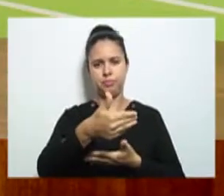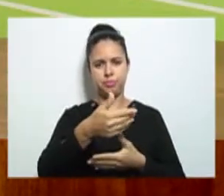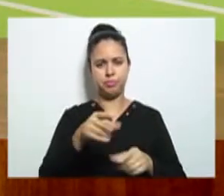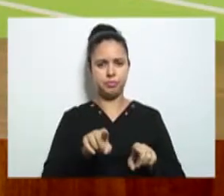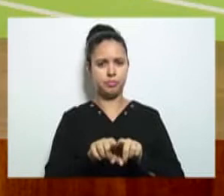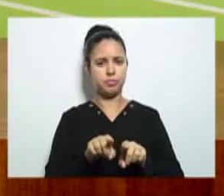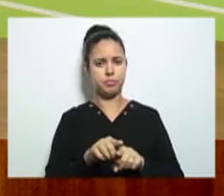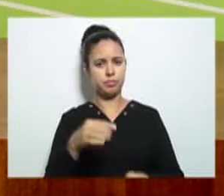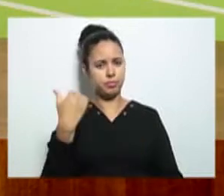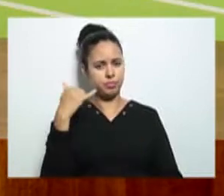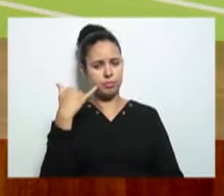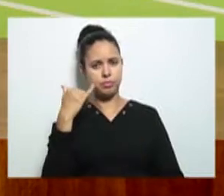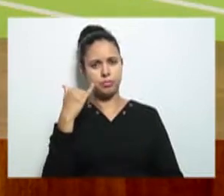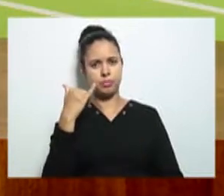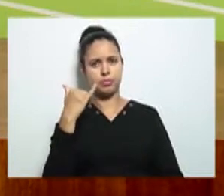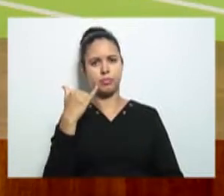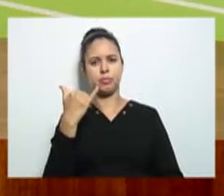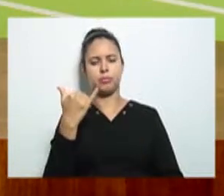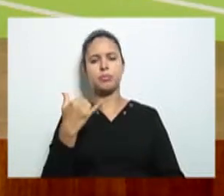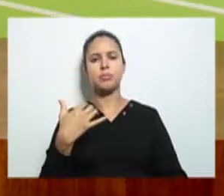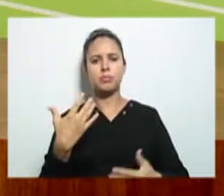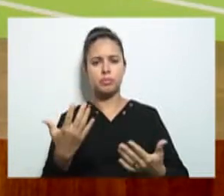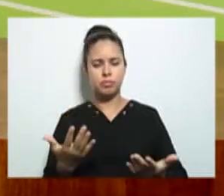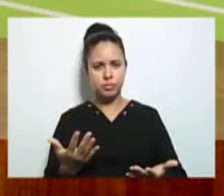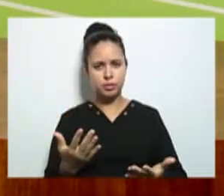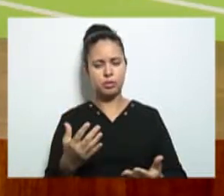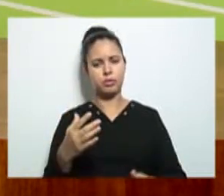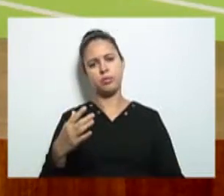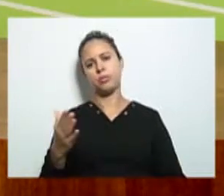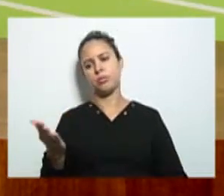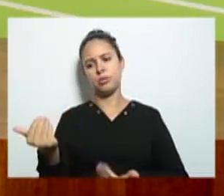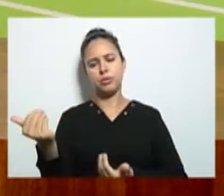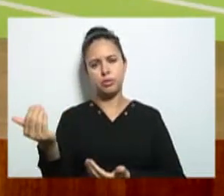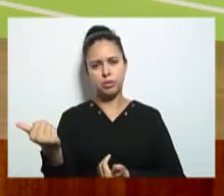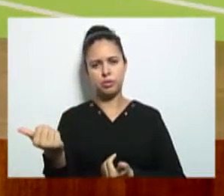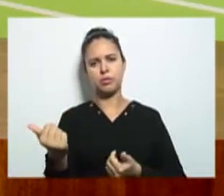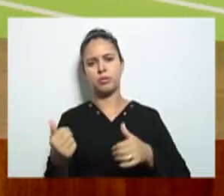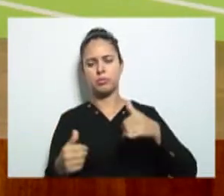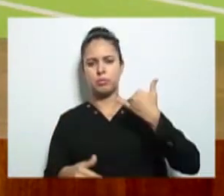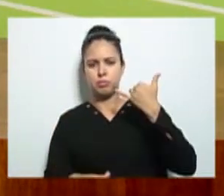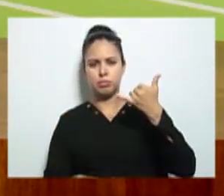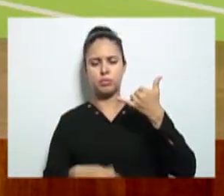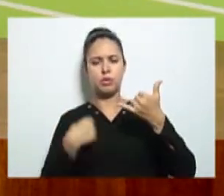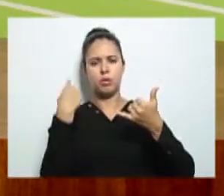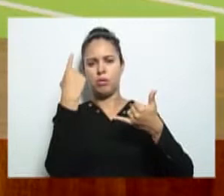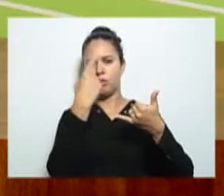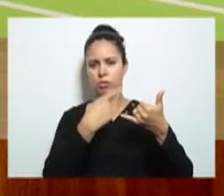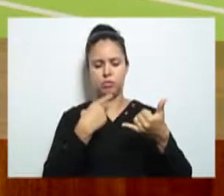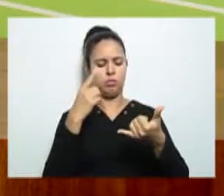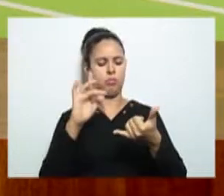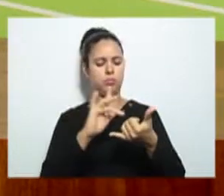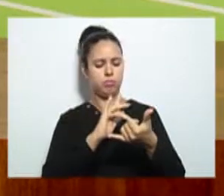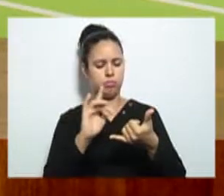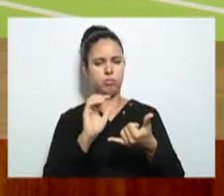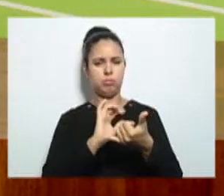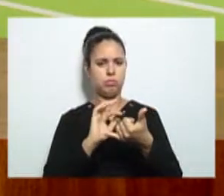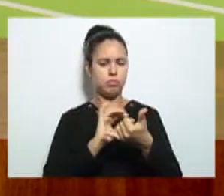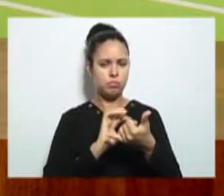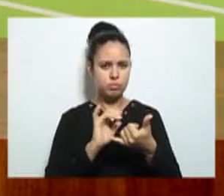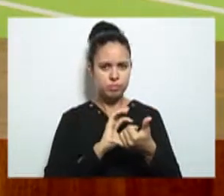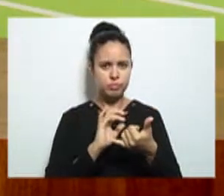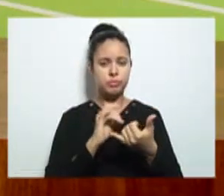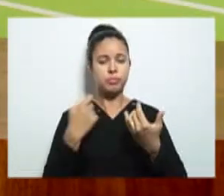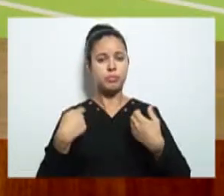mesmo o celular, hoje em dia, que a gente tem aí os nossos jovens, né? Até mesmo a gente, às vezes, que passa não sei quantas horas lá digitando,